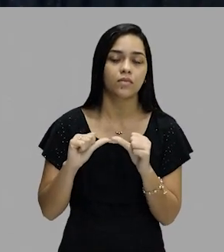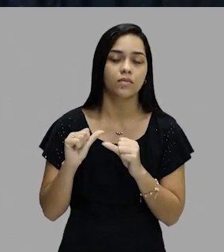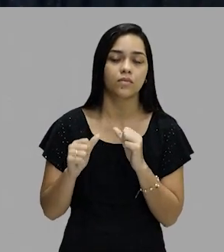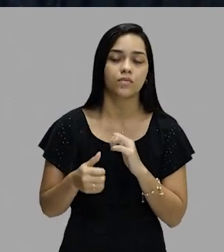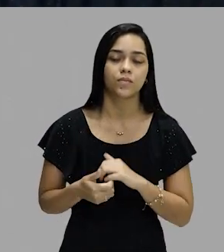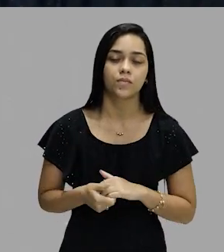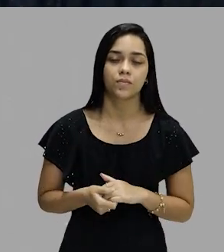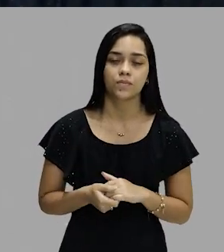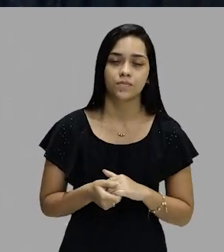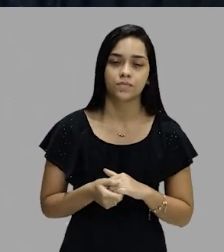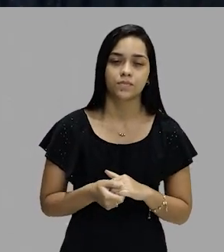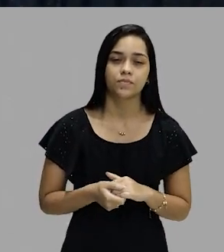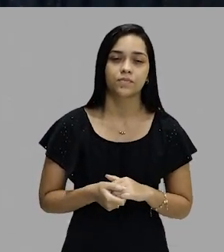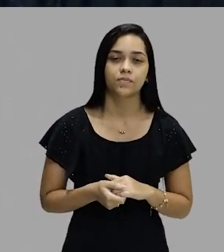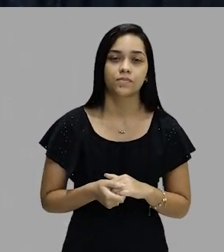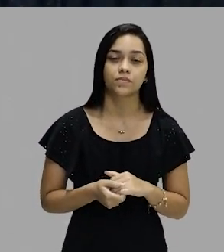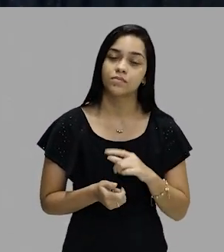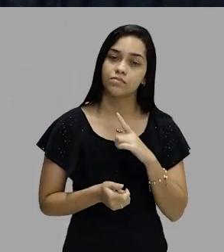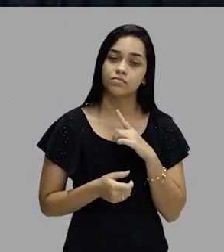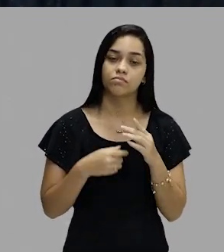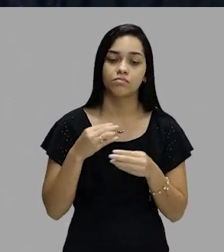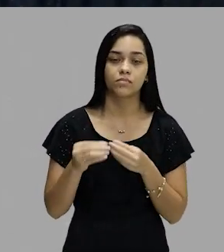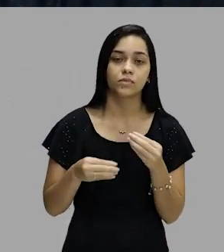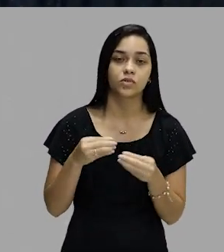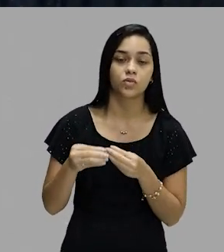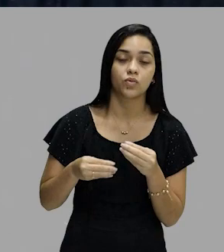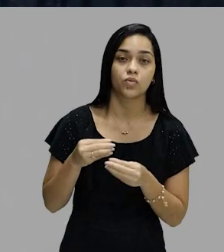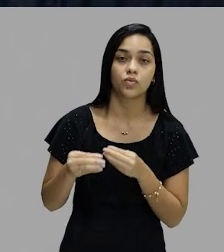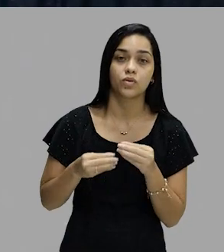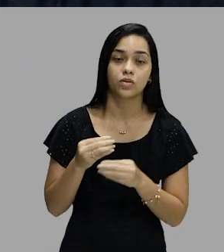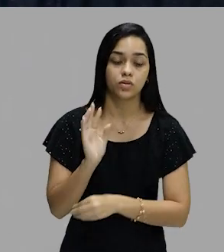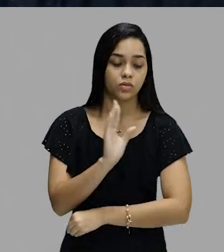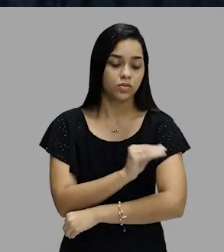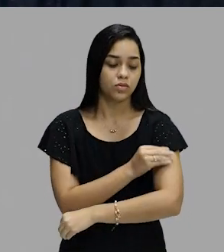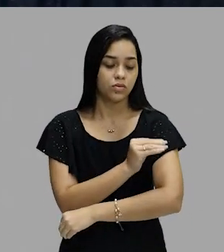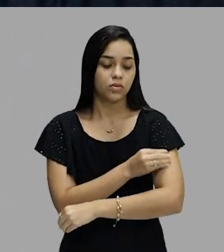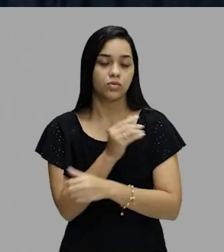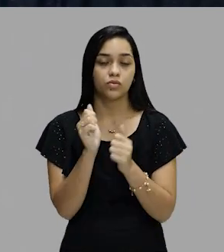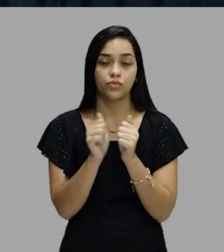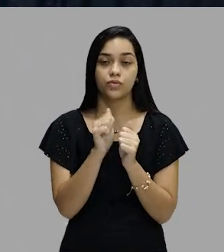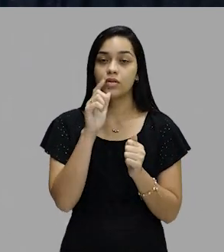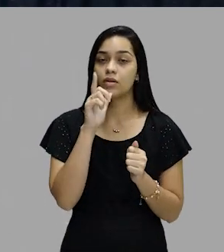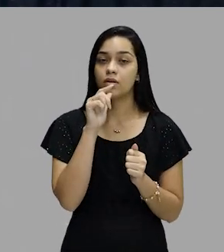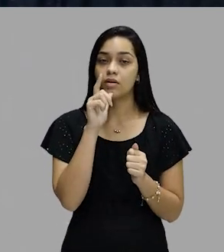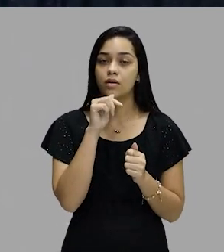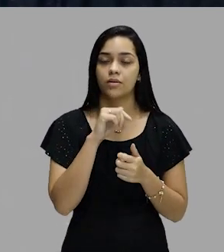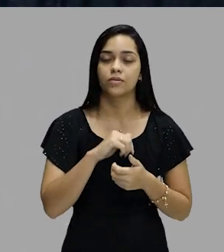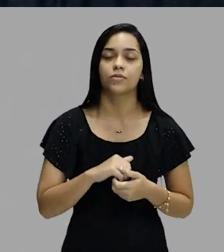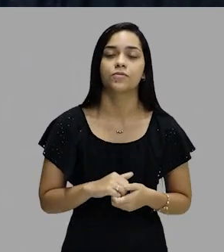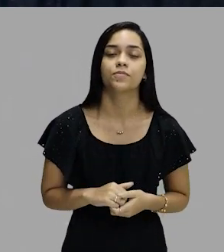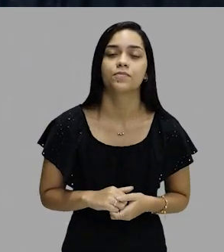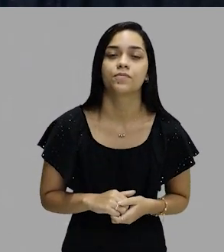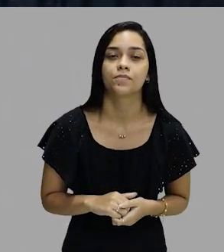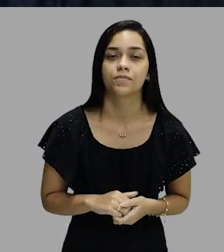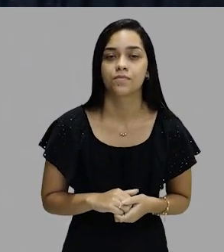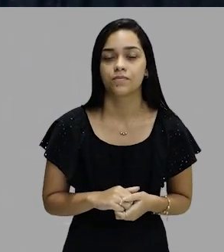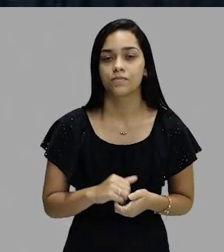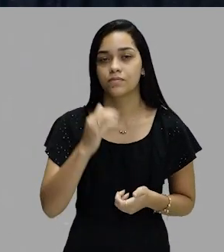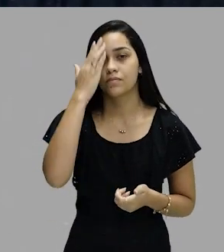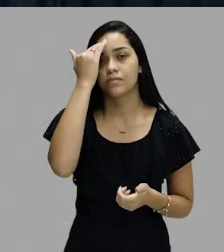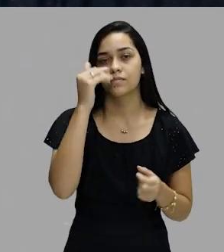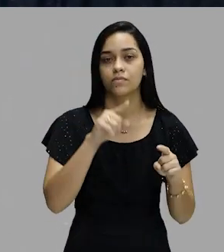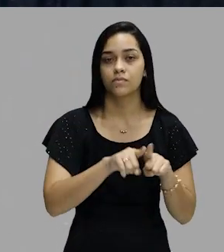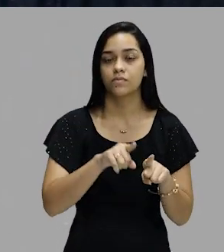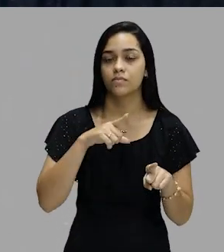adulterada ou não. Okay? Se houve misturas, né, do álcool com a água, por exemplo. Certo? A gente sabe que quando